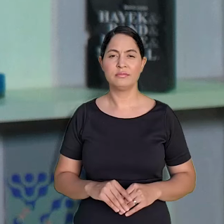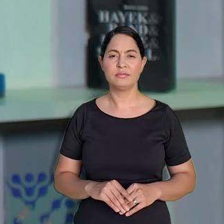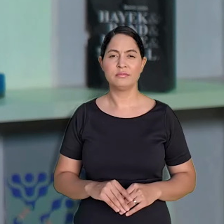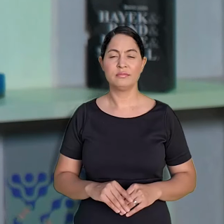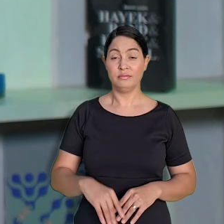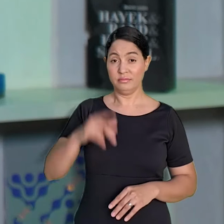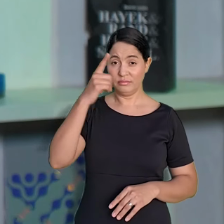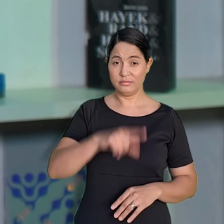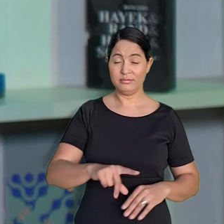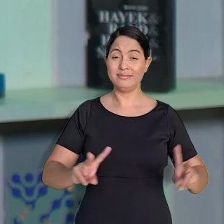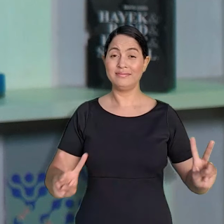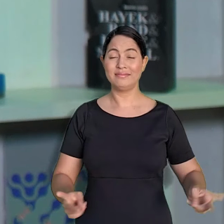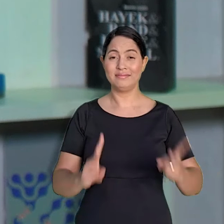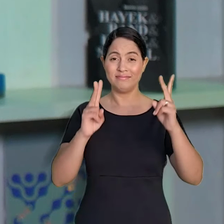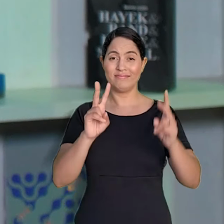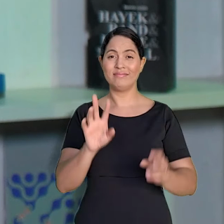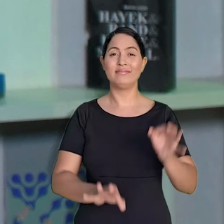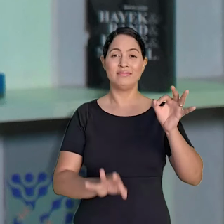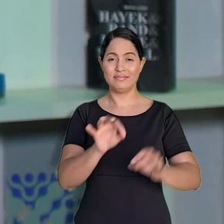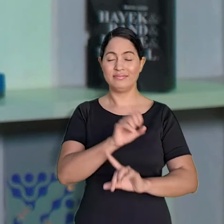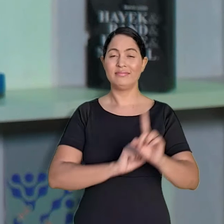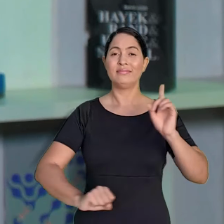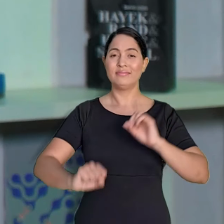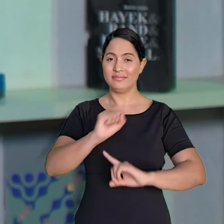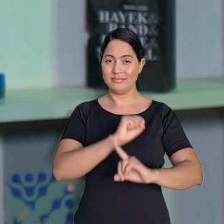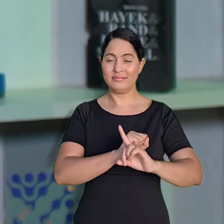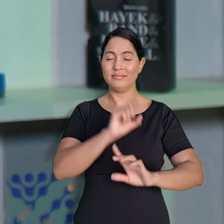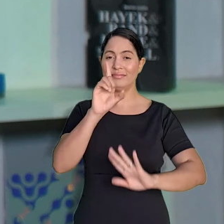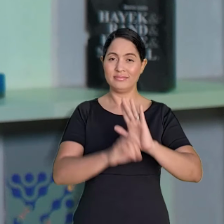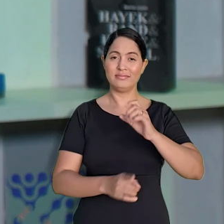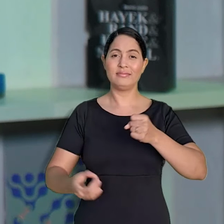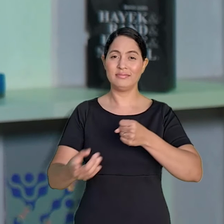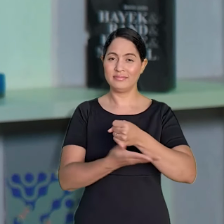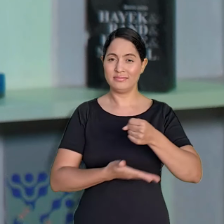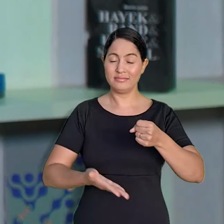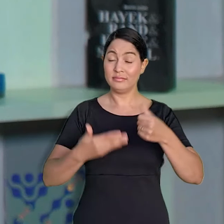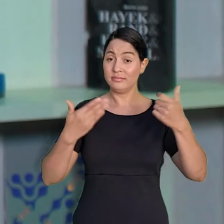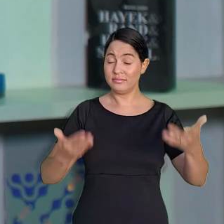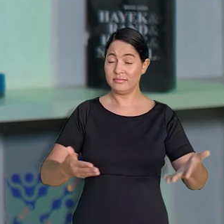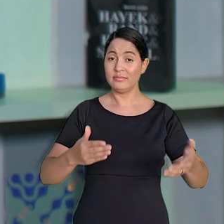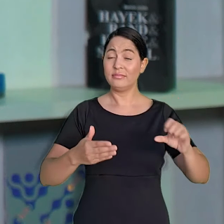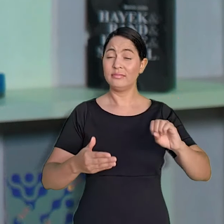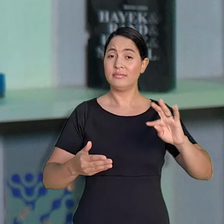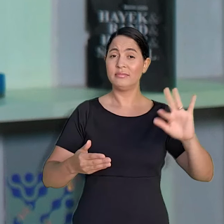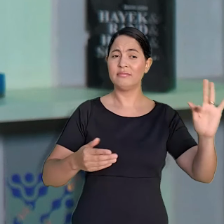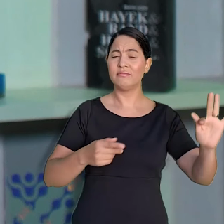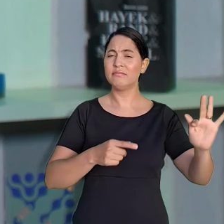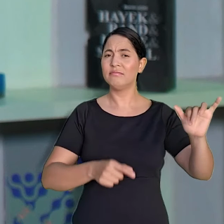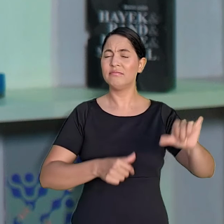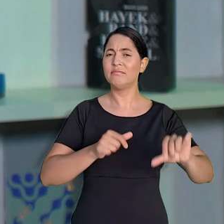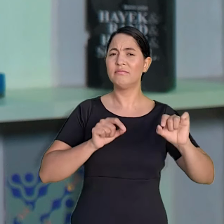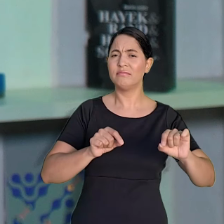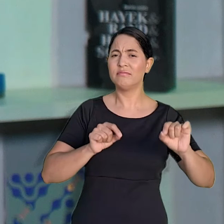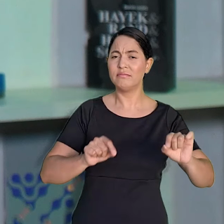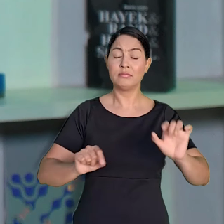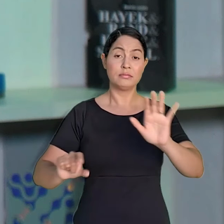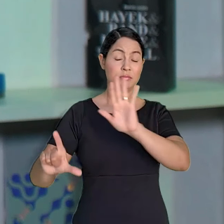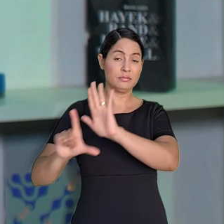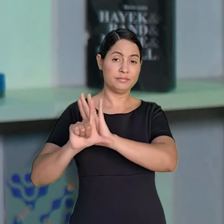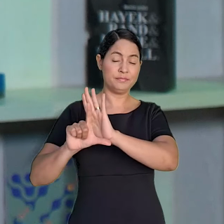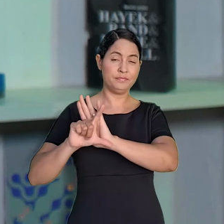Em mais uma vitória da Justiça Social e dos direitos fundamentais, o STF validou dispositivos da lei